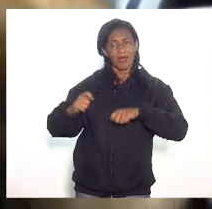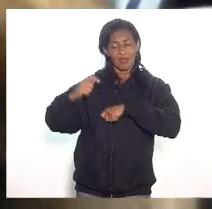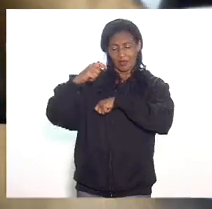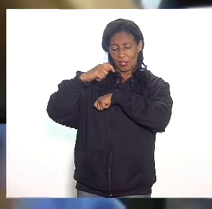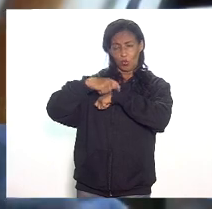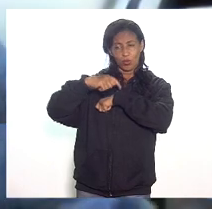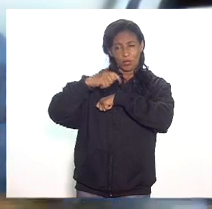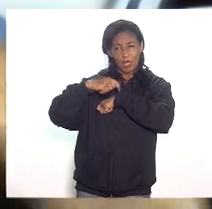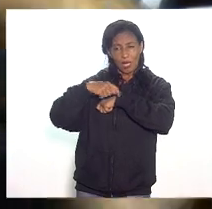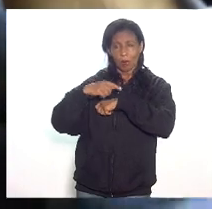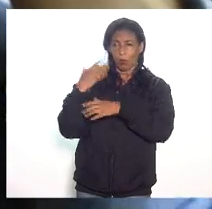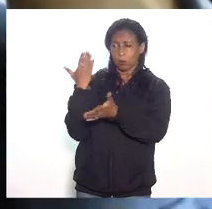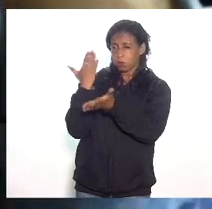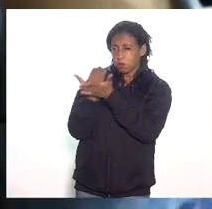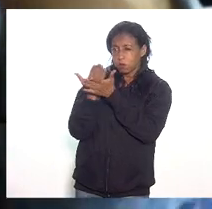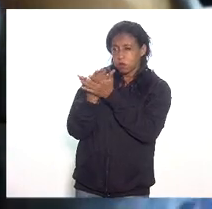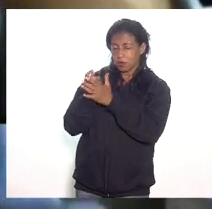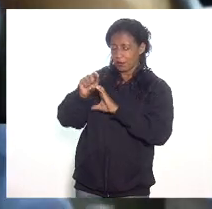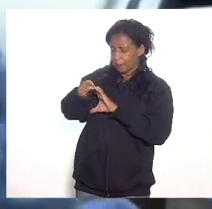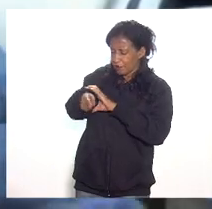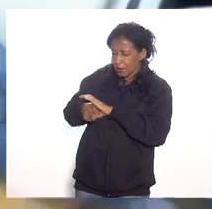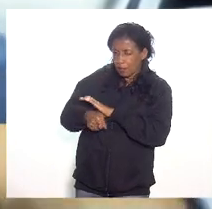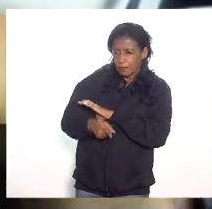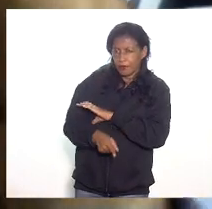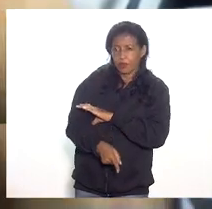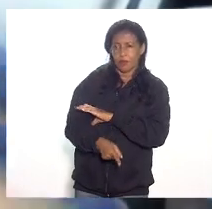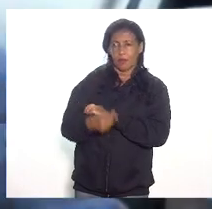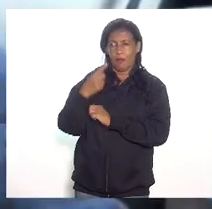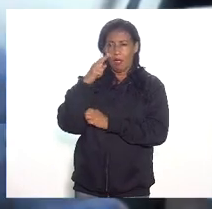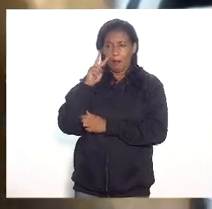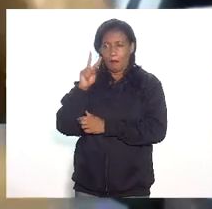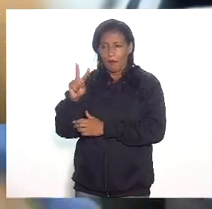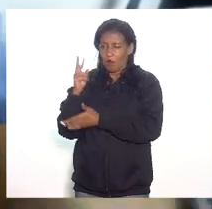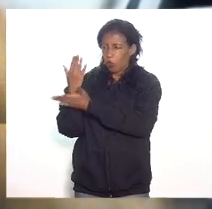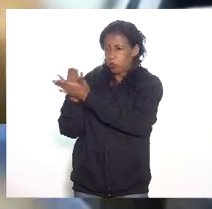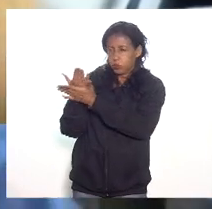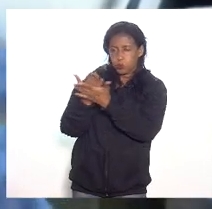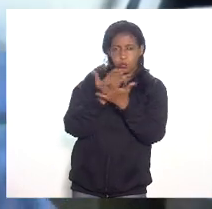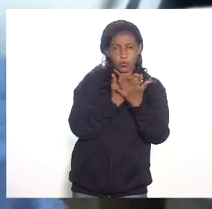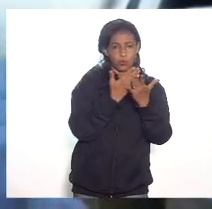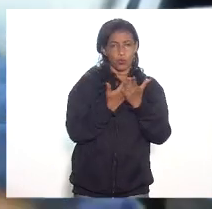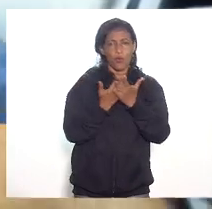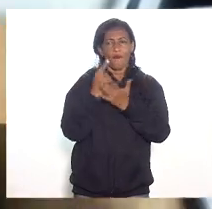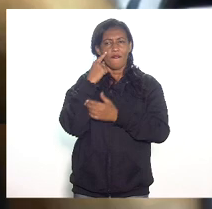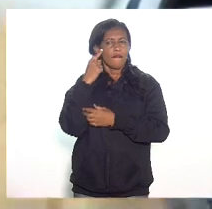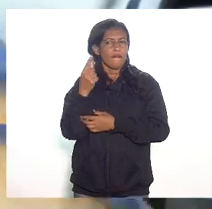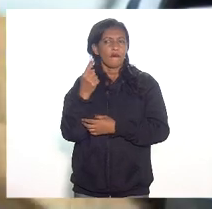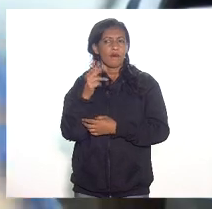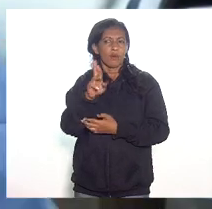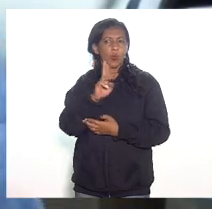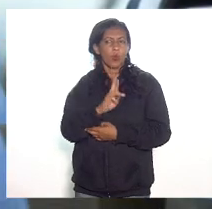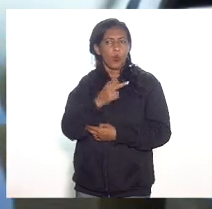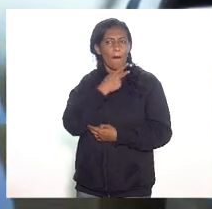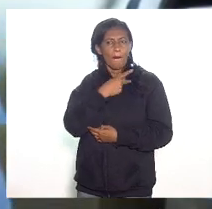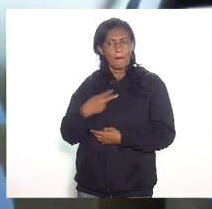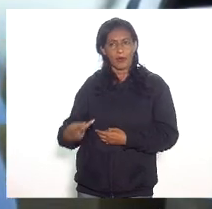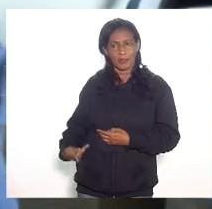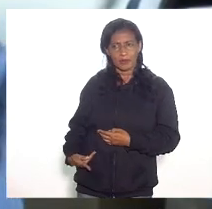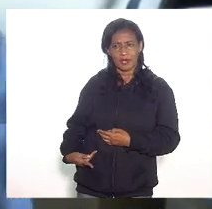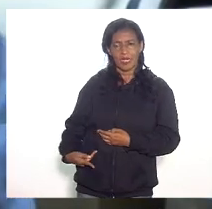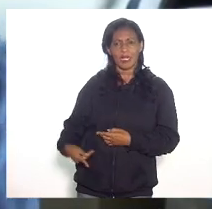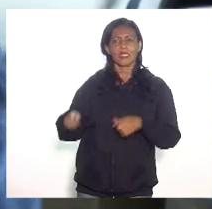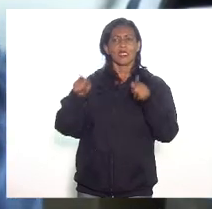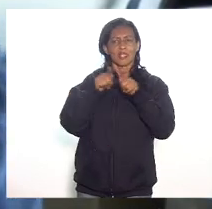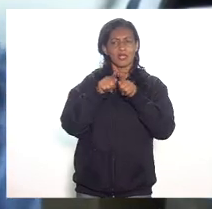aprofundar, receber todas essas partes e, piçal, ao palante do presidente, se marcar também uma grande